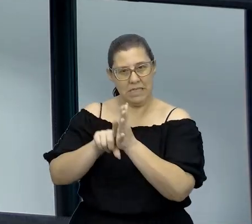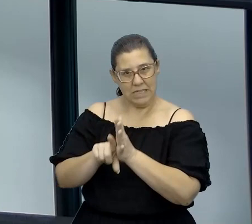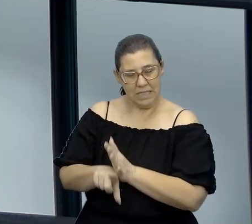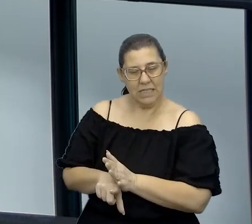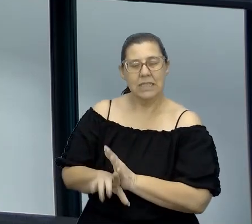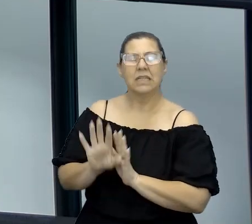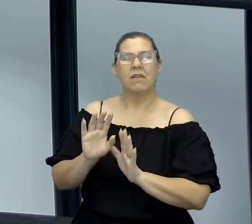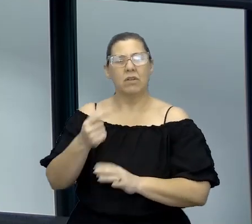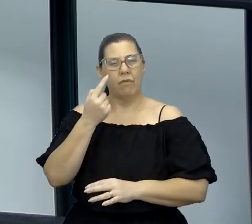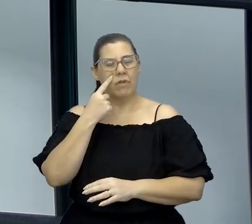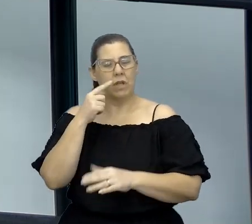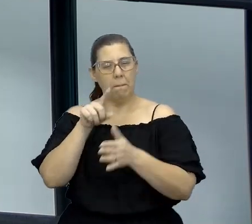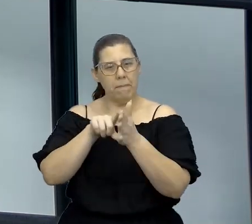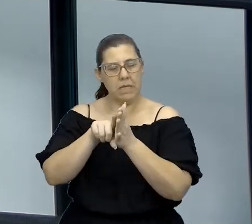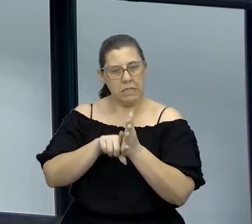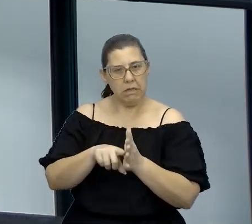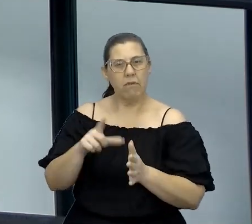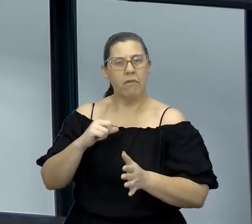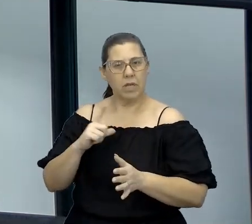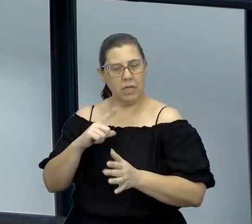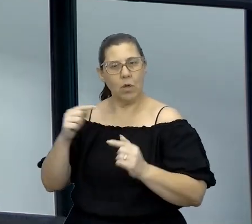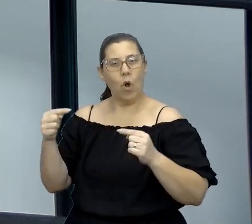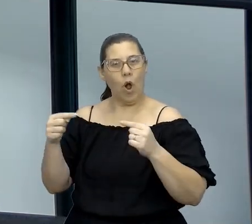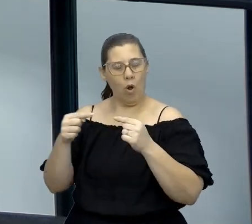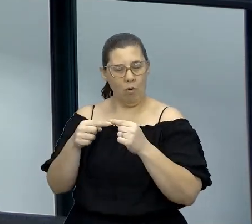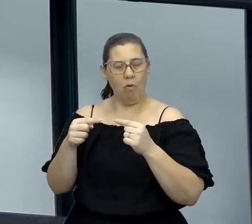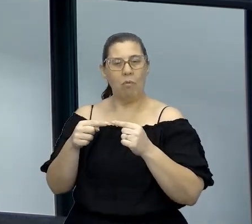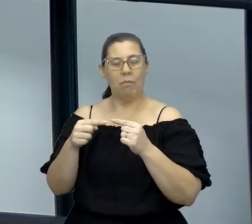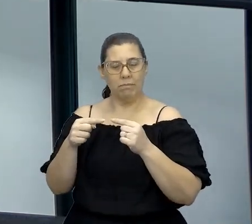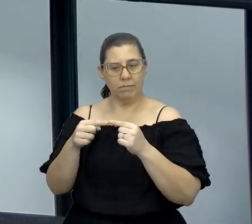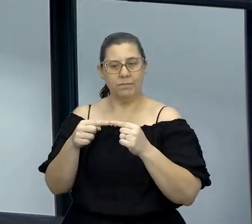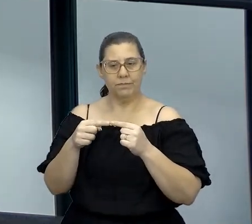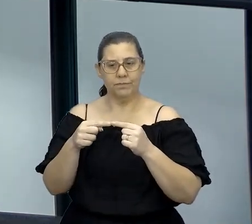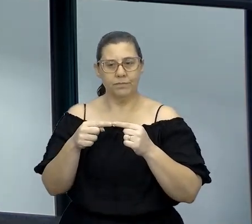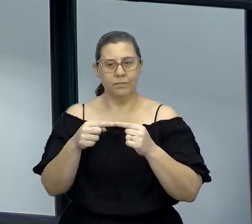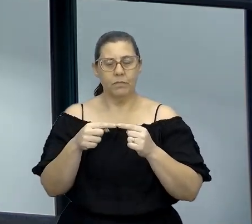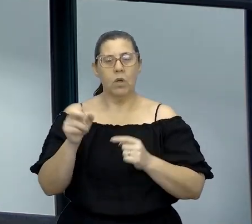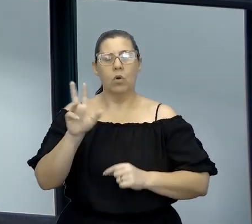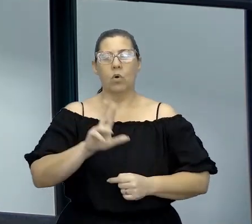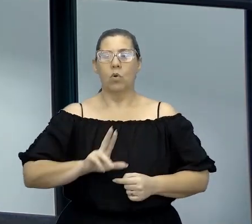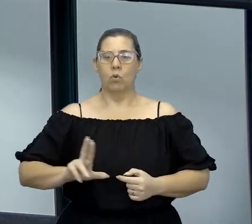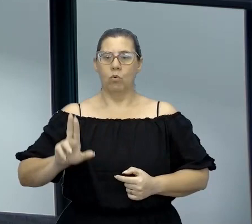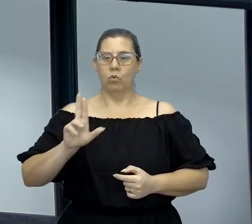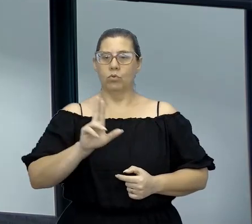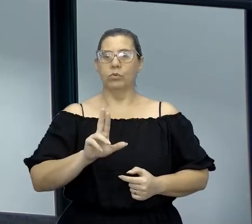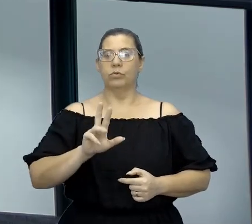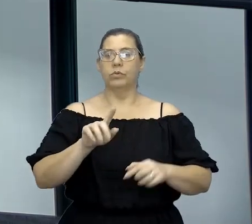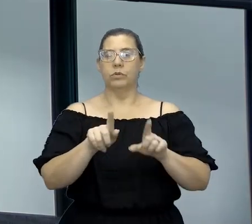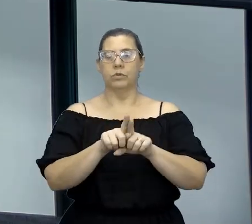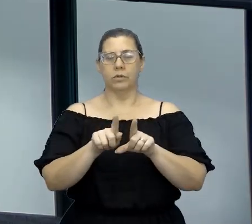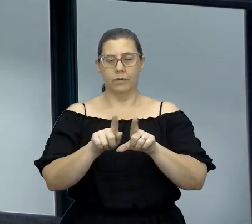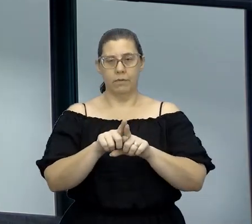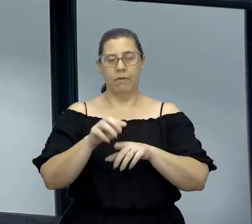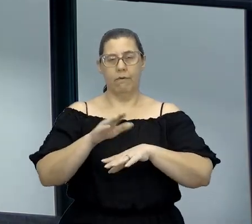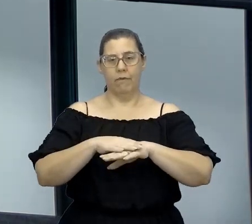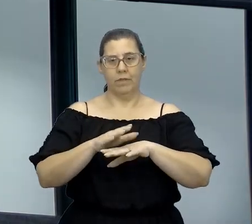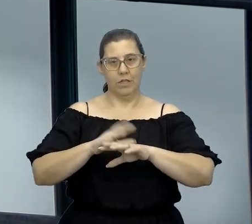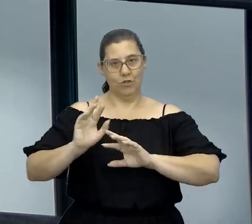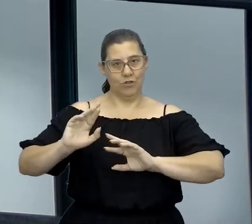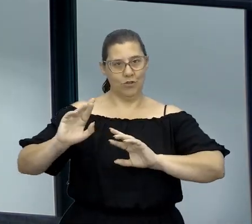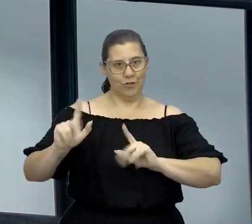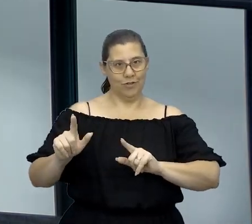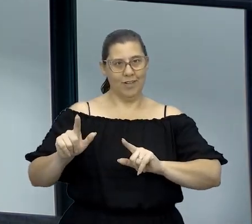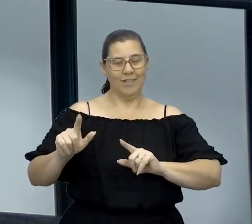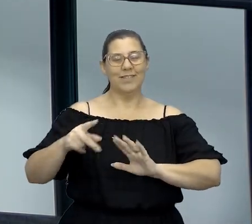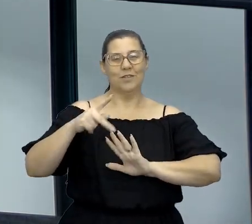vão ver que tem tudo a ver aí com o consumo aí e vai fazer o diferencial aí para o